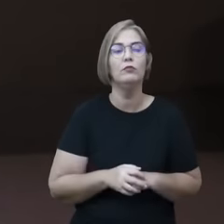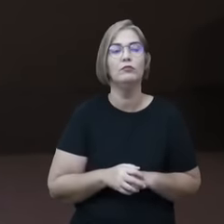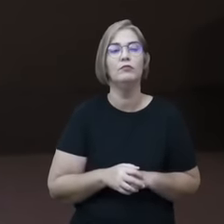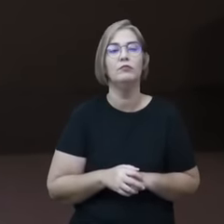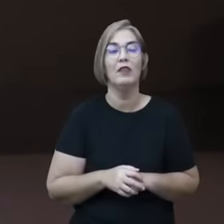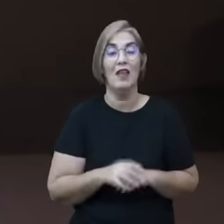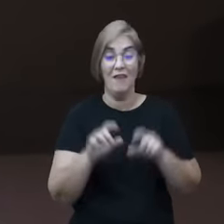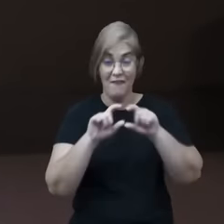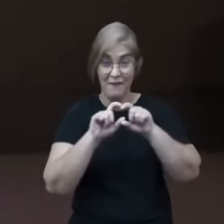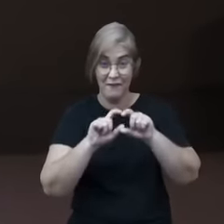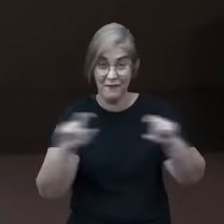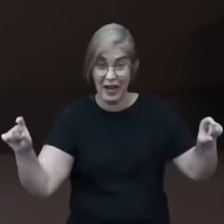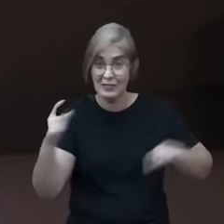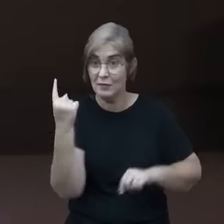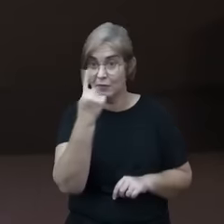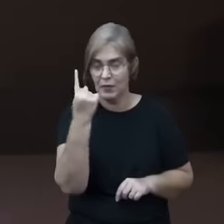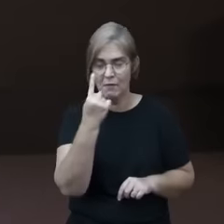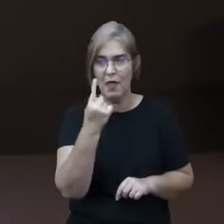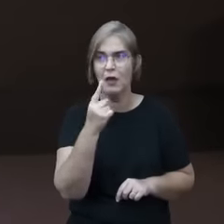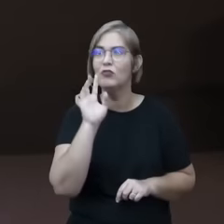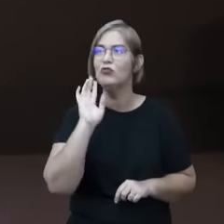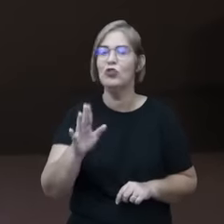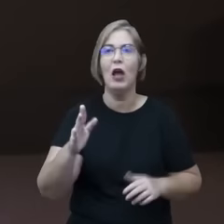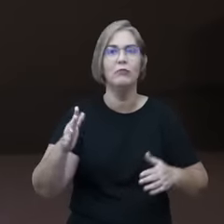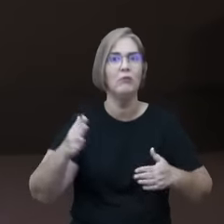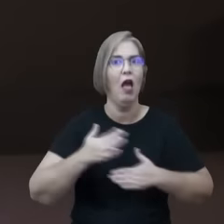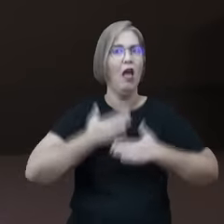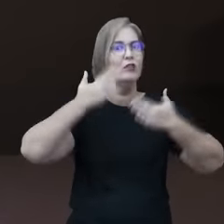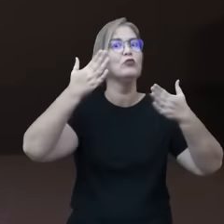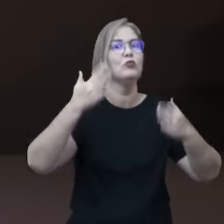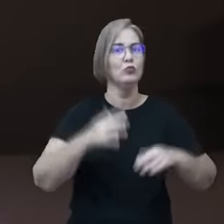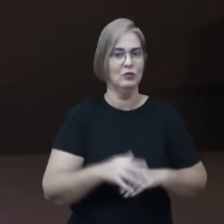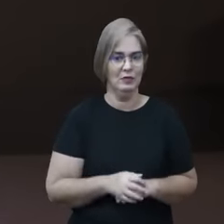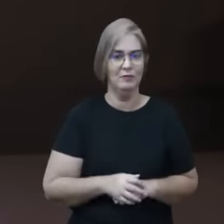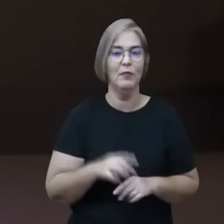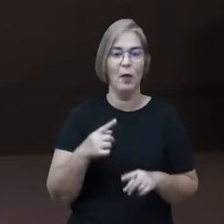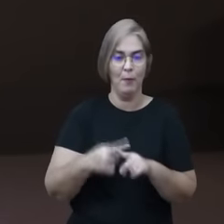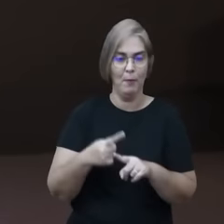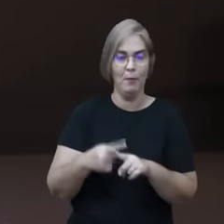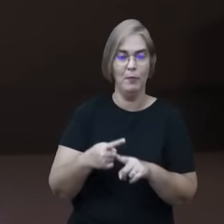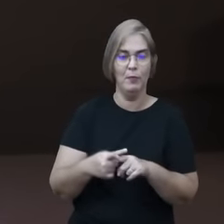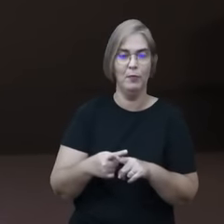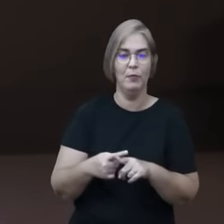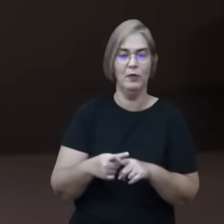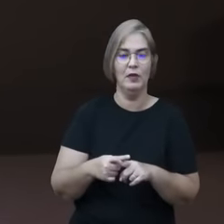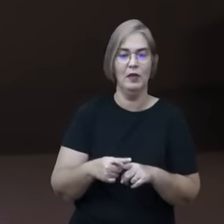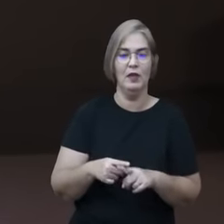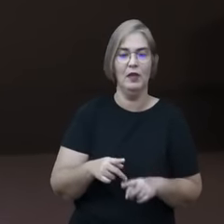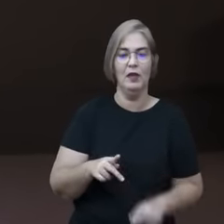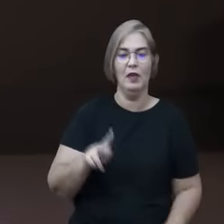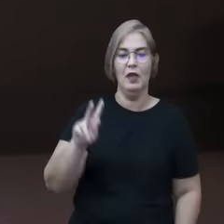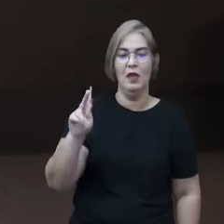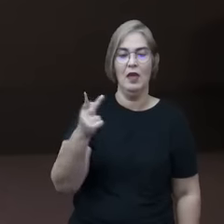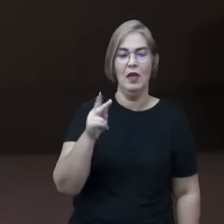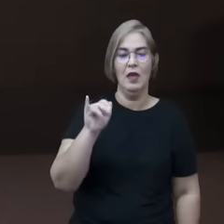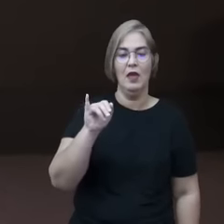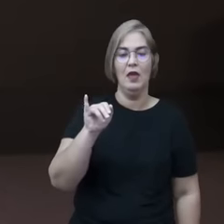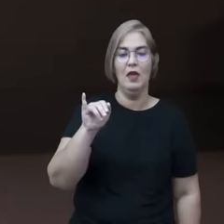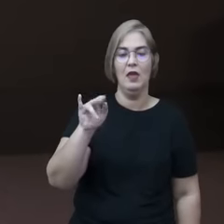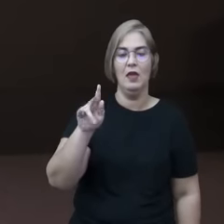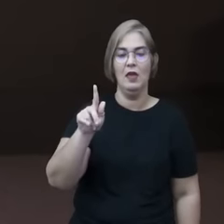primeira frase já é impactante, porque Cami diz o seguinte: "Há apenas uma questão filosófica